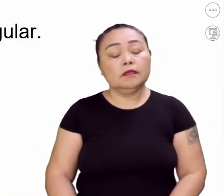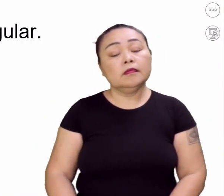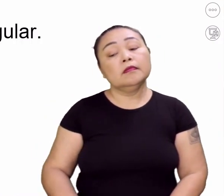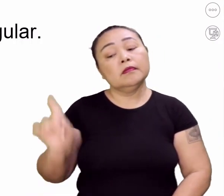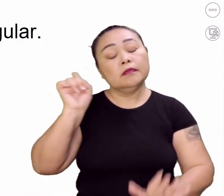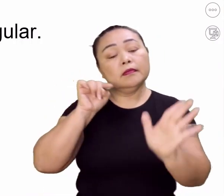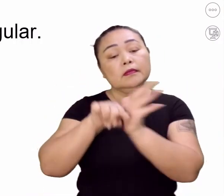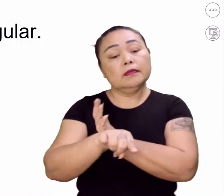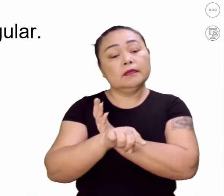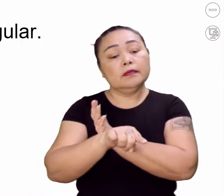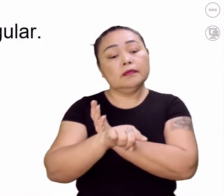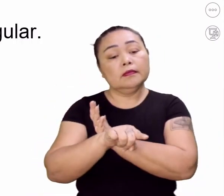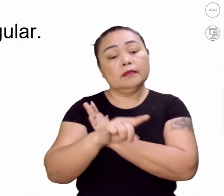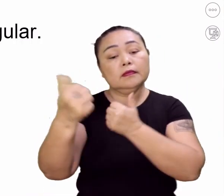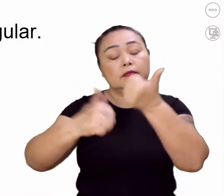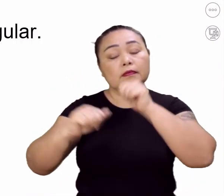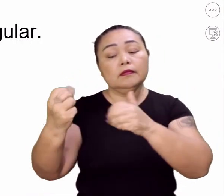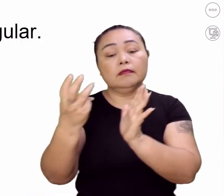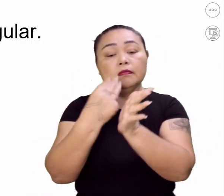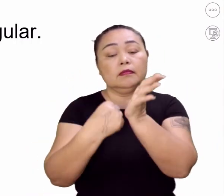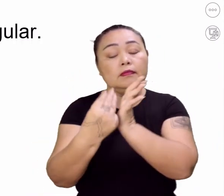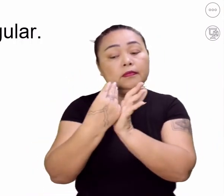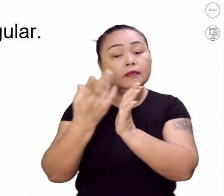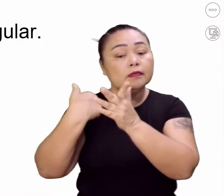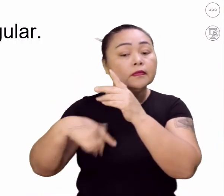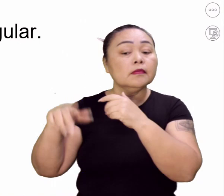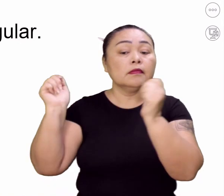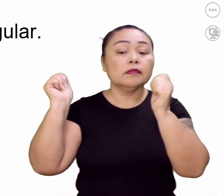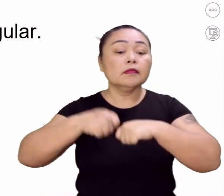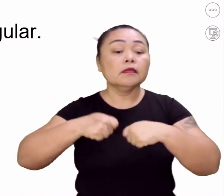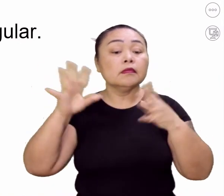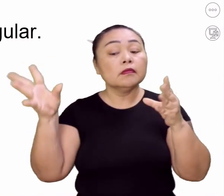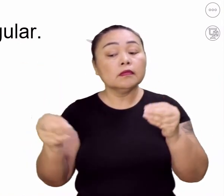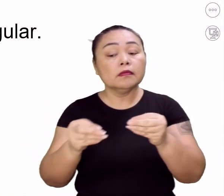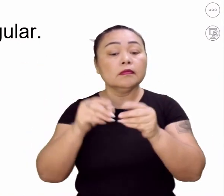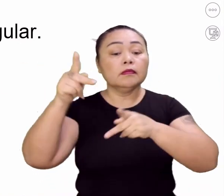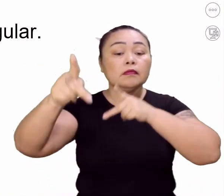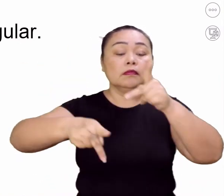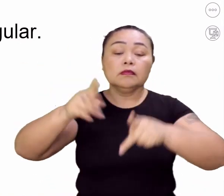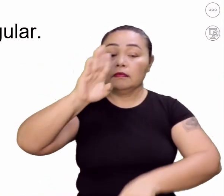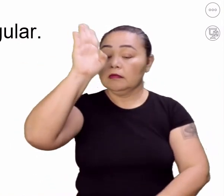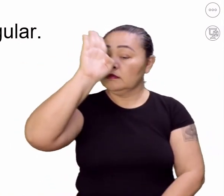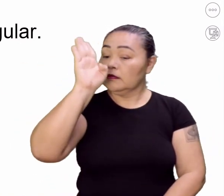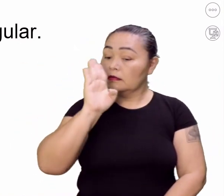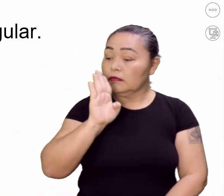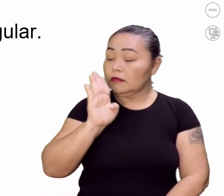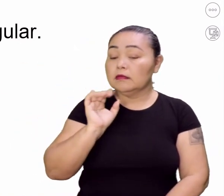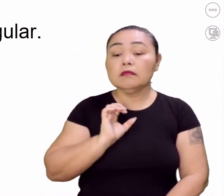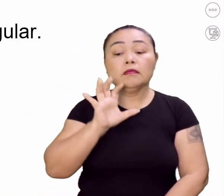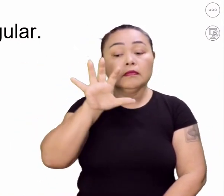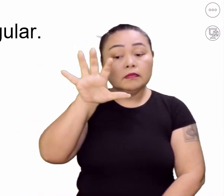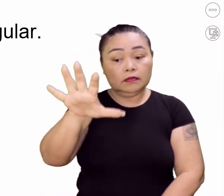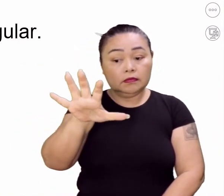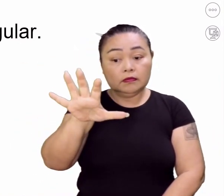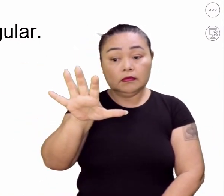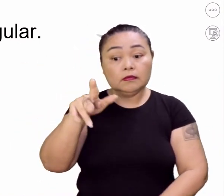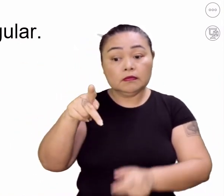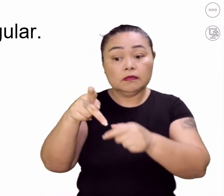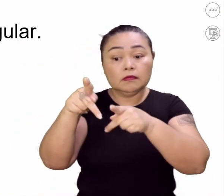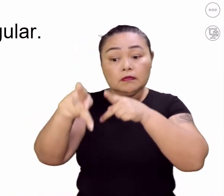para a questão. Ao analisar o mapa anterior, é possível concluir que a população brasileira